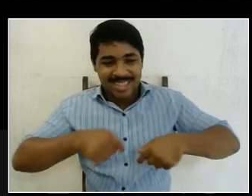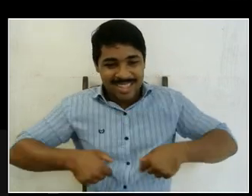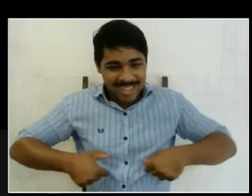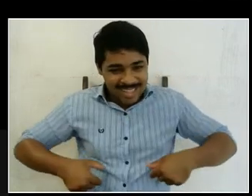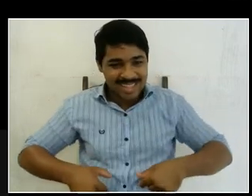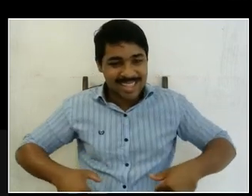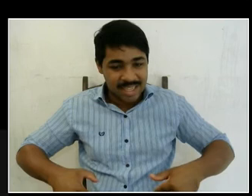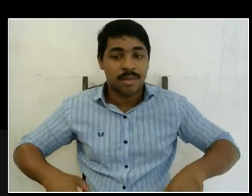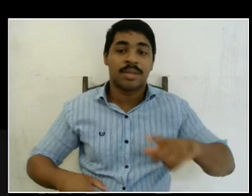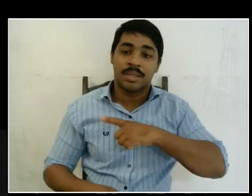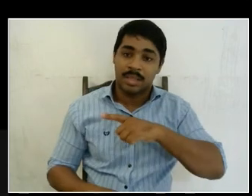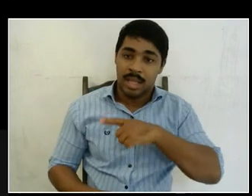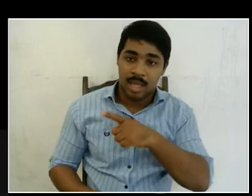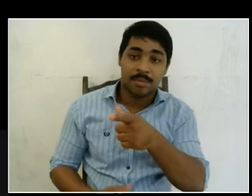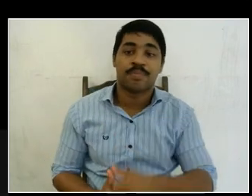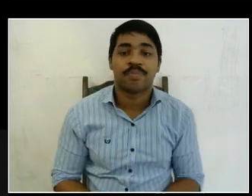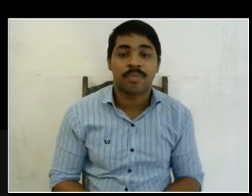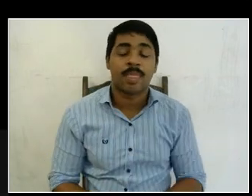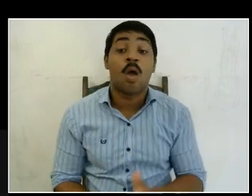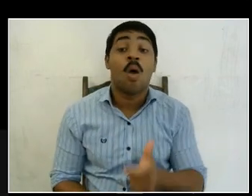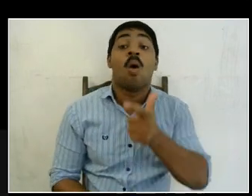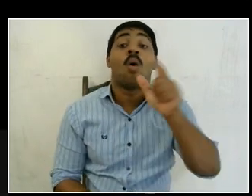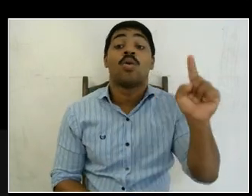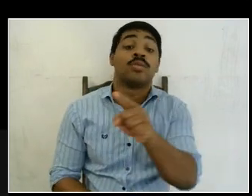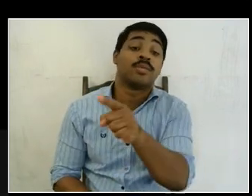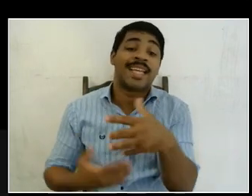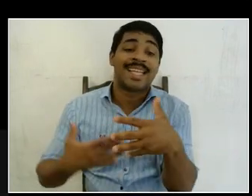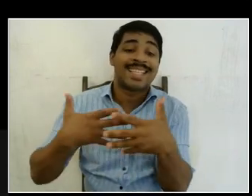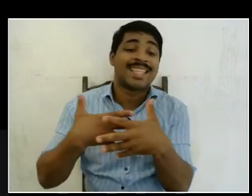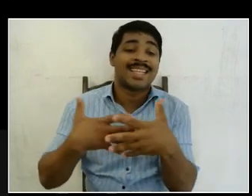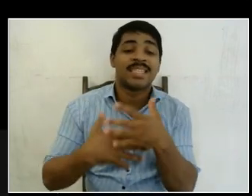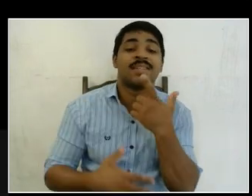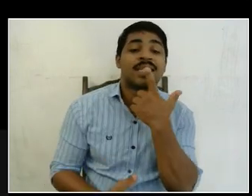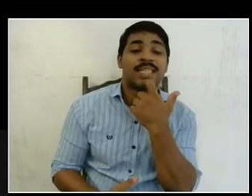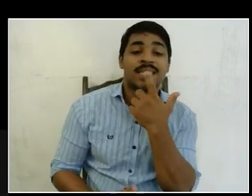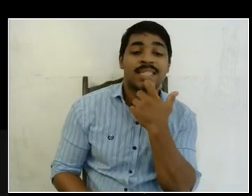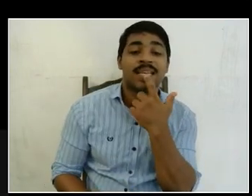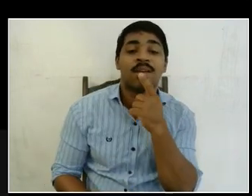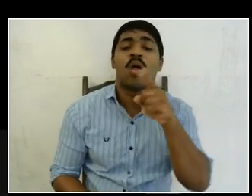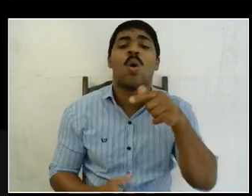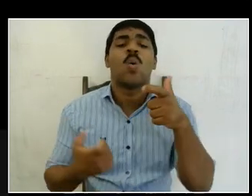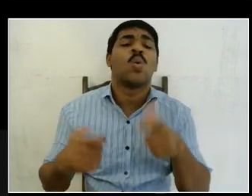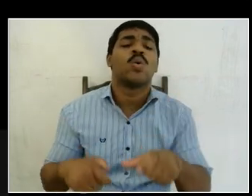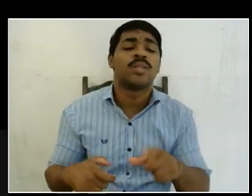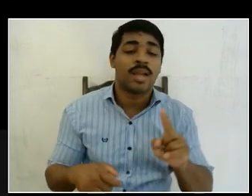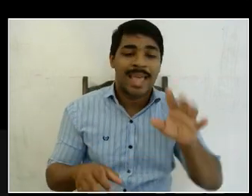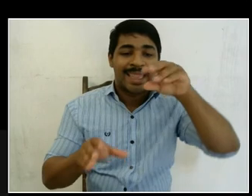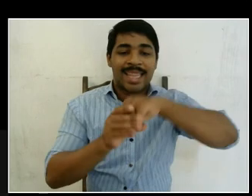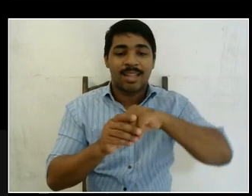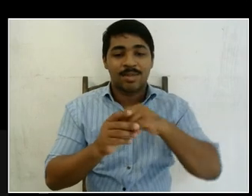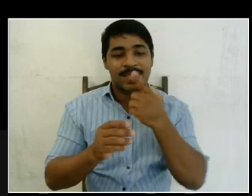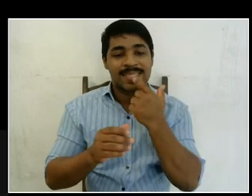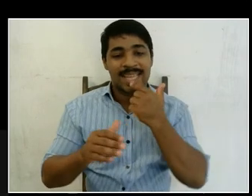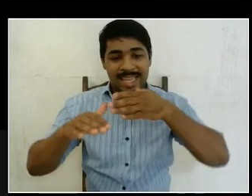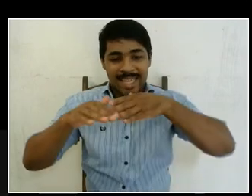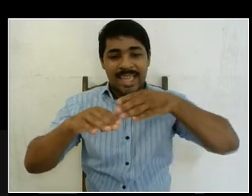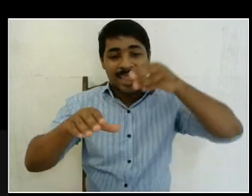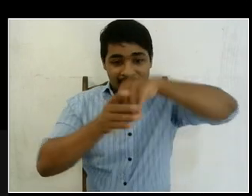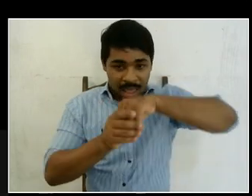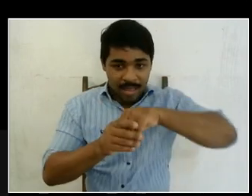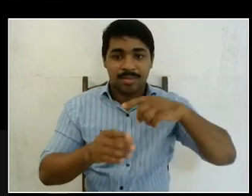encontrado nos ossos. O tecido sanguíneo é o tecido que é encontrado, né, no nosso sangue. Então, aqui